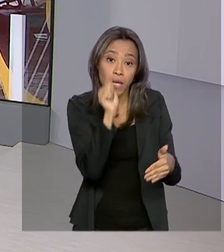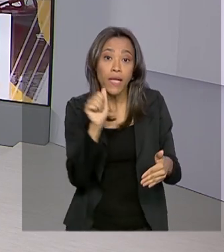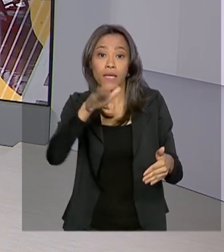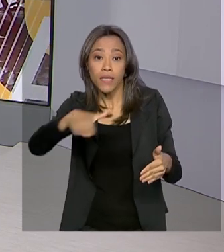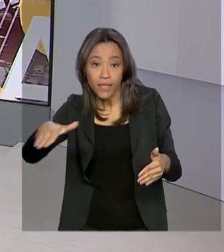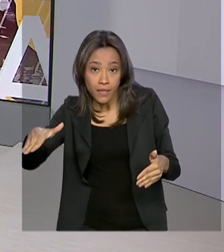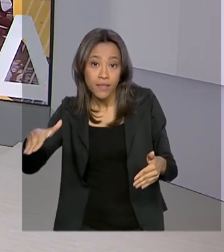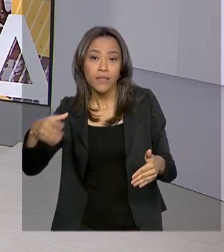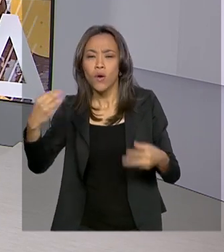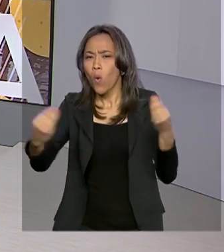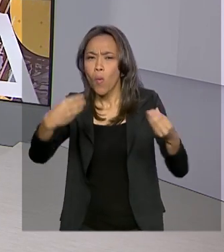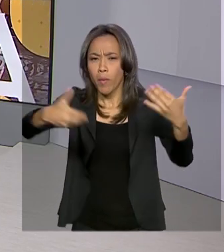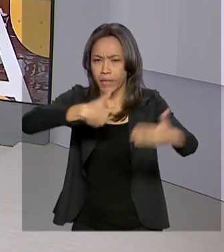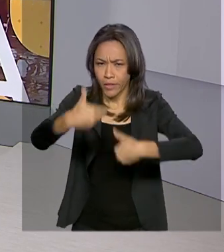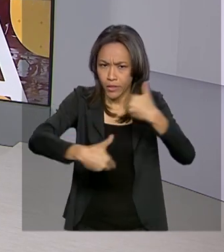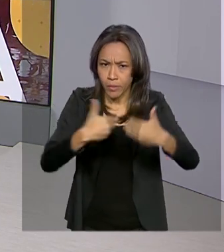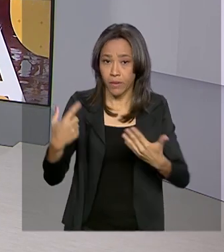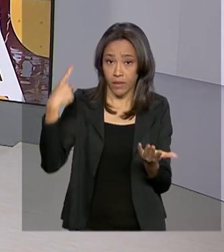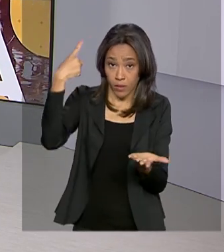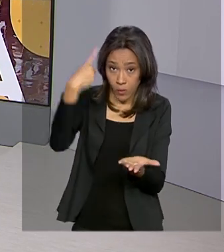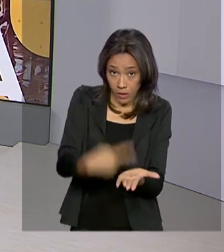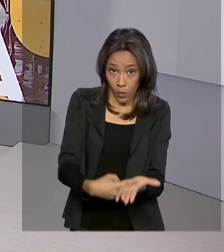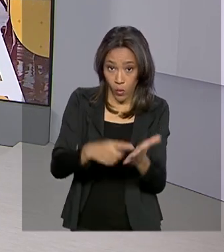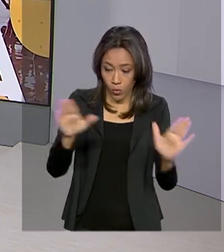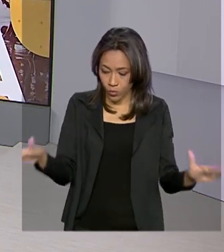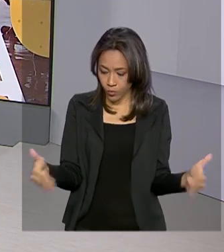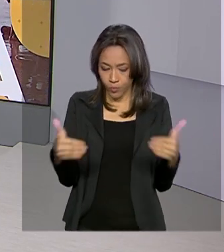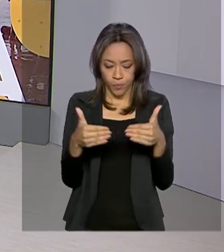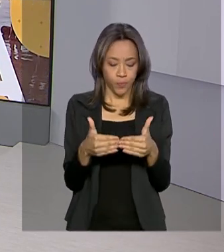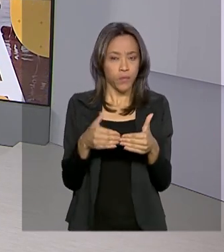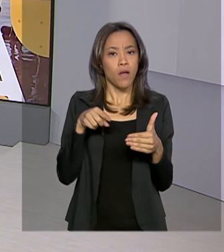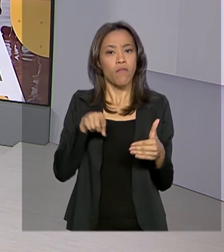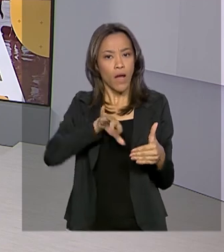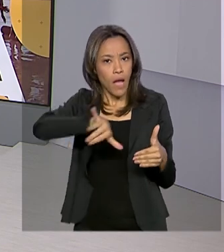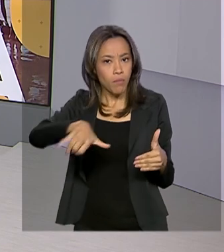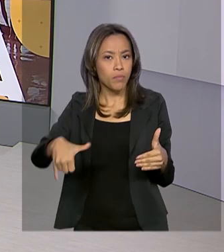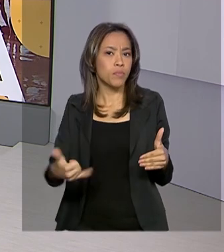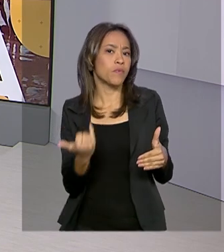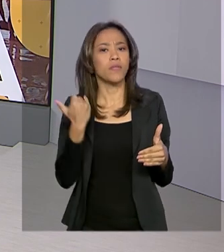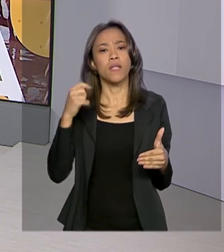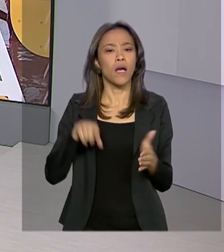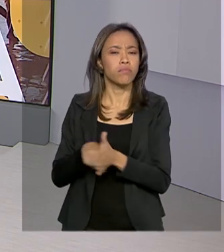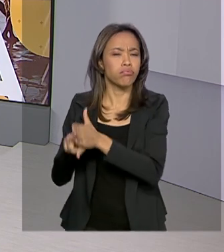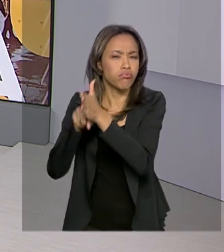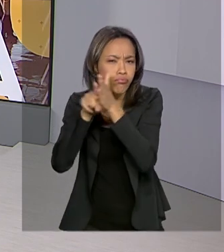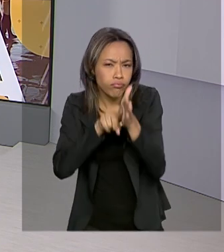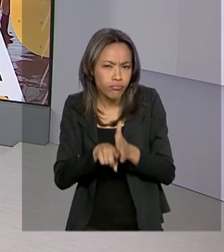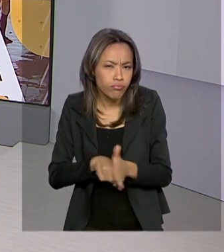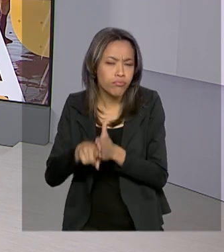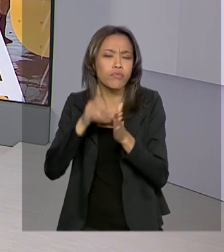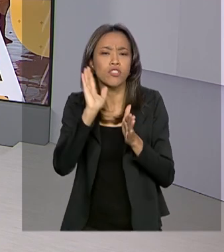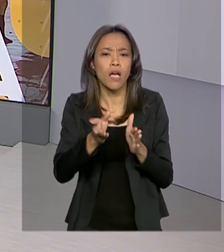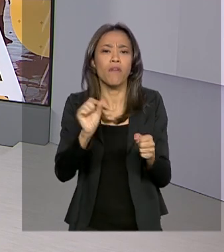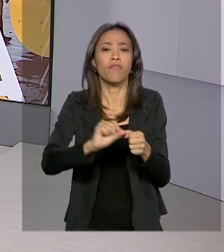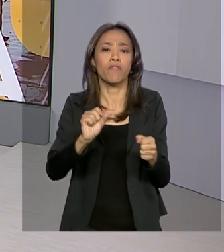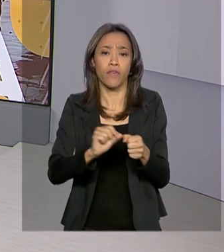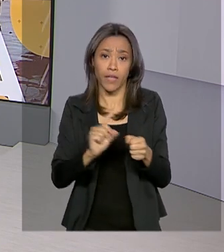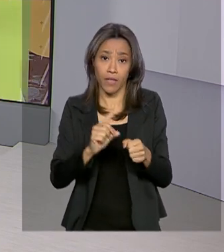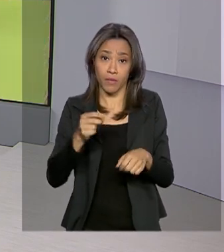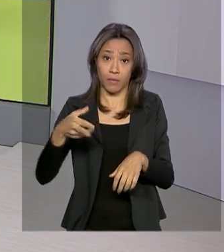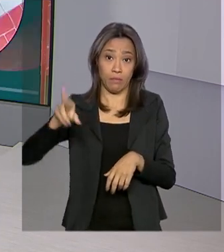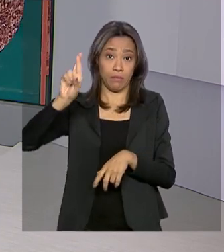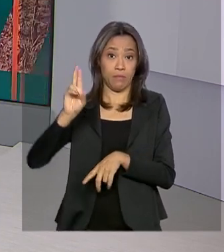primária. Com o acordo, o Ministério da Saúde vai aproveitar os inquéritos já realizados pelo IBGE. Vão ser